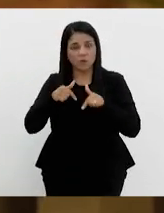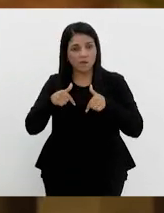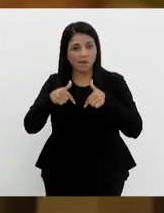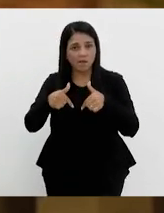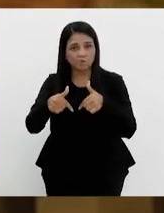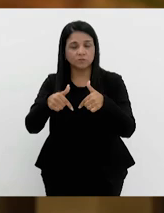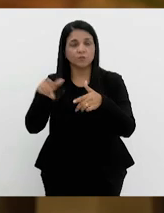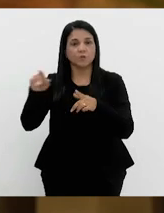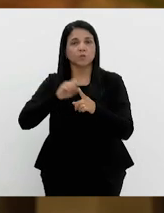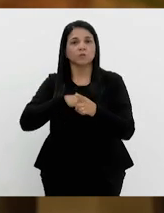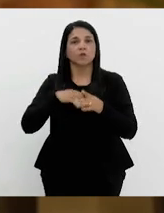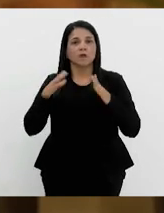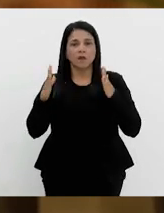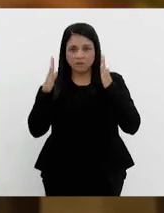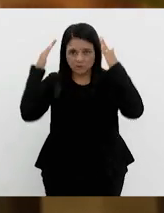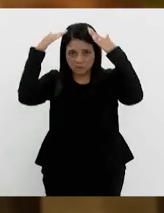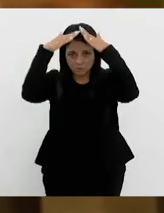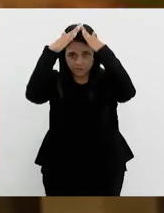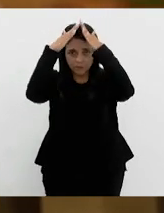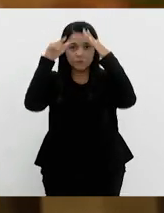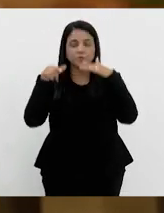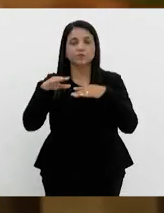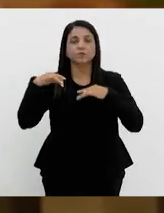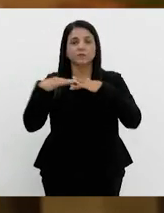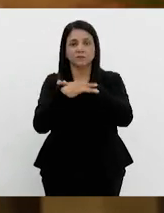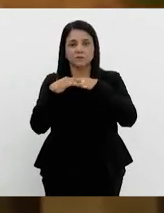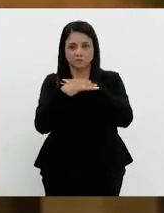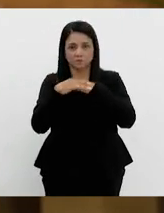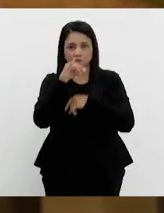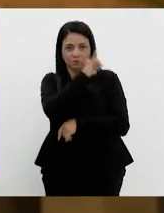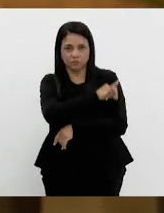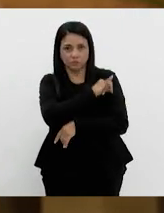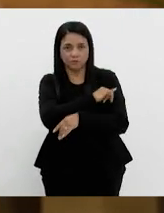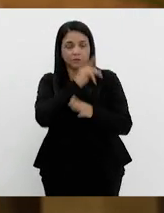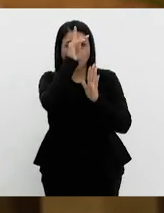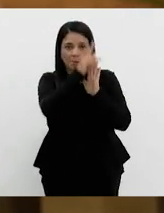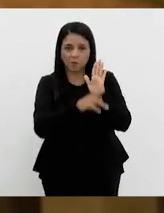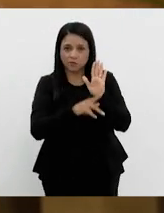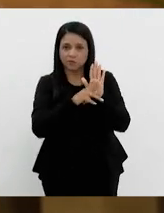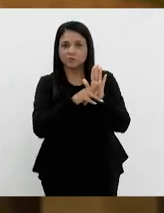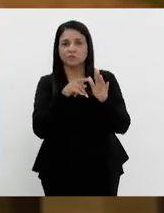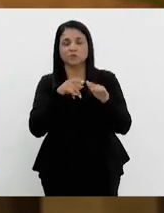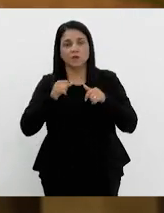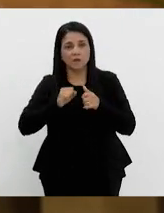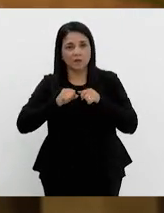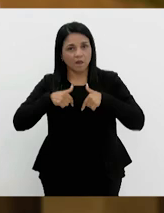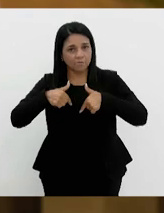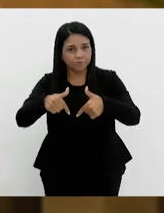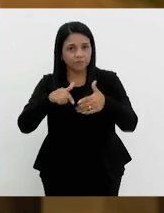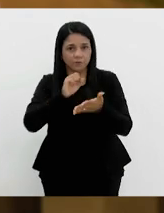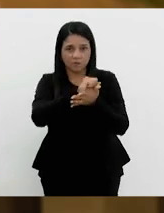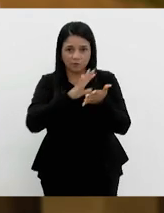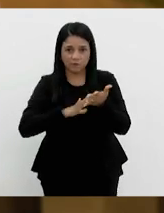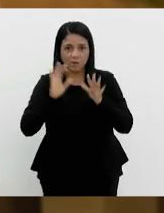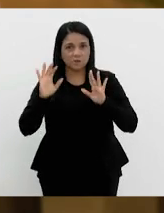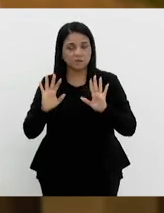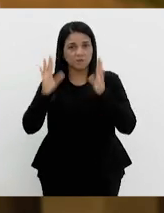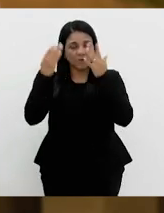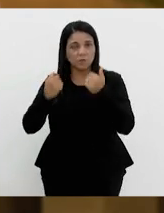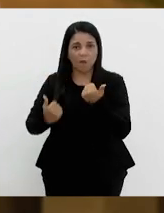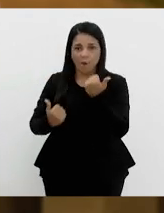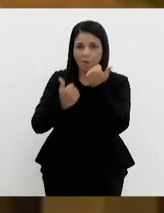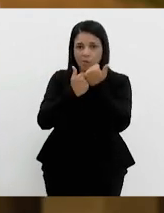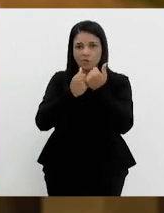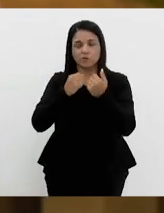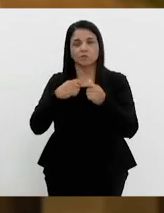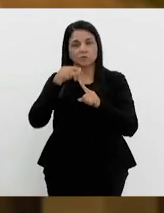arcebispo Metropolitano projetos atividades que e eventos que recebam o apoio do Santuário ou